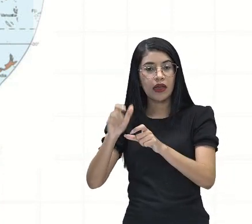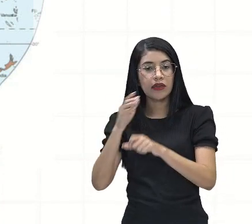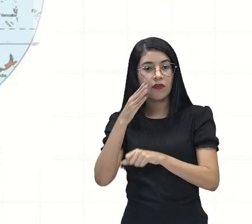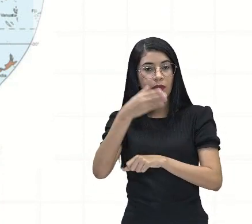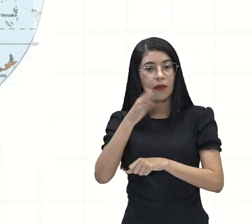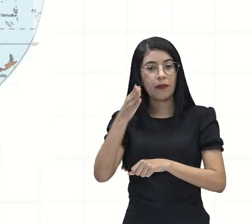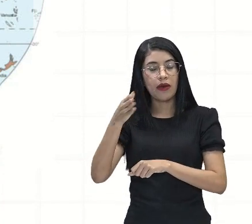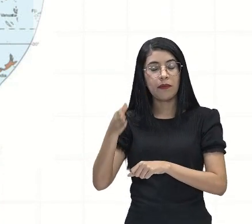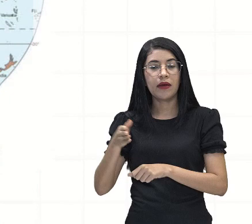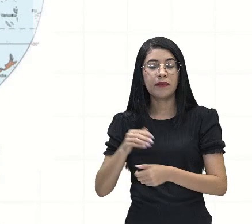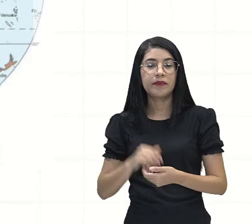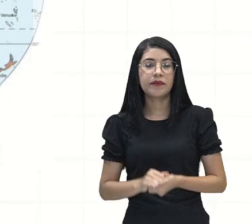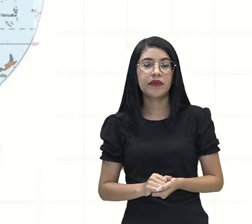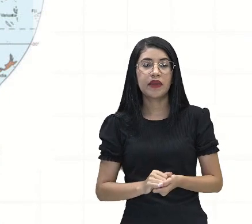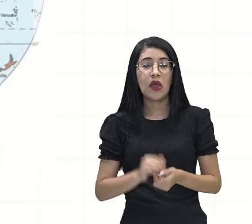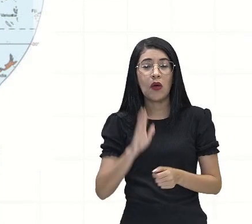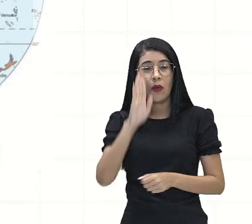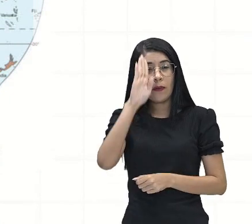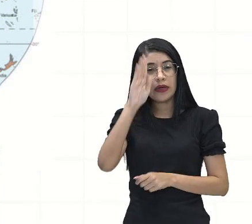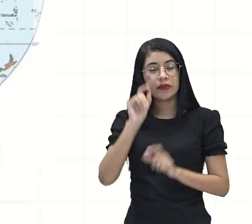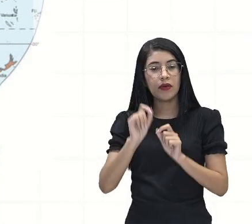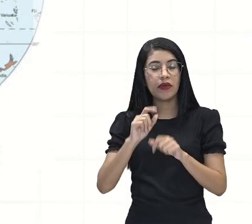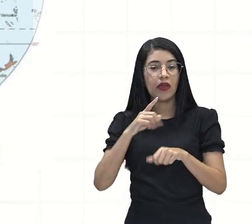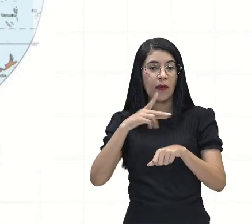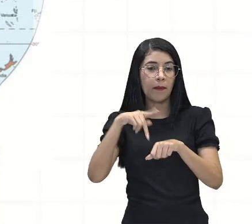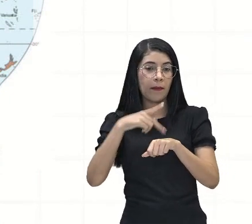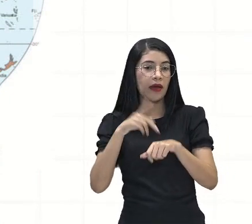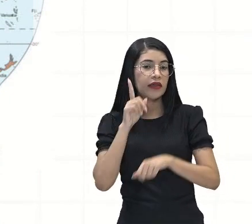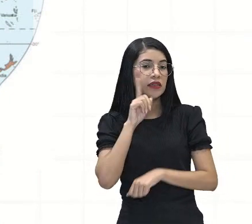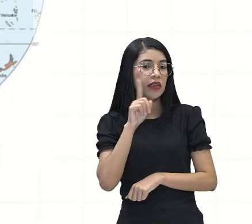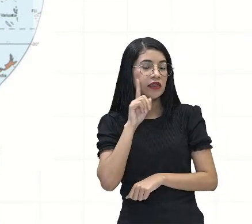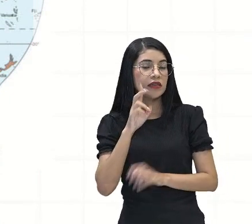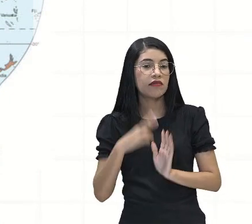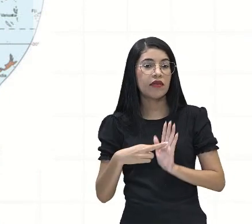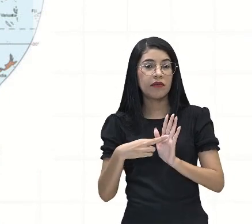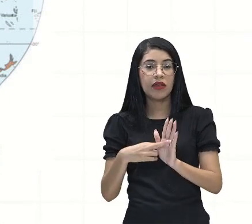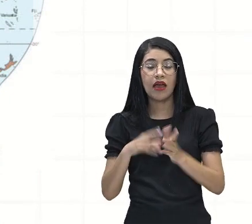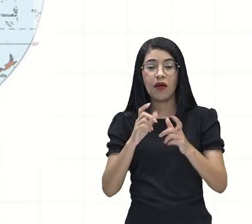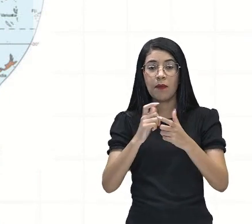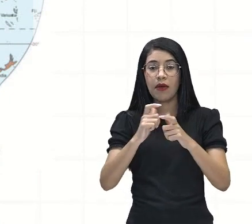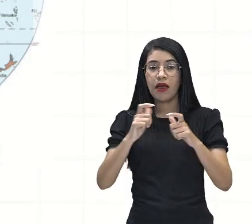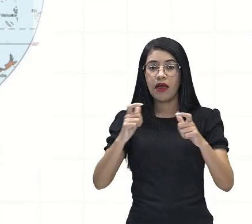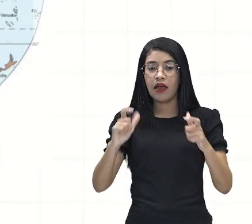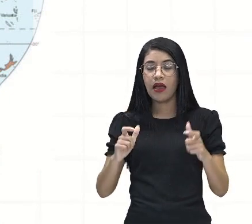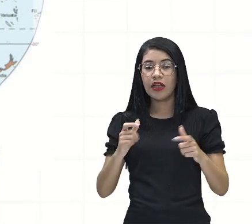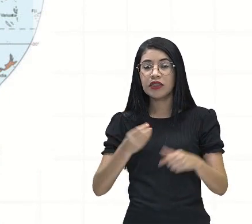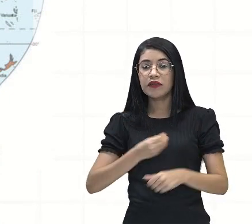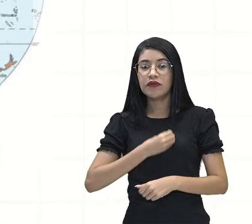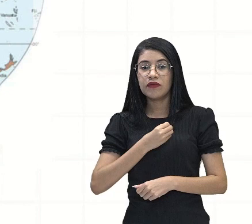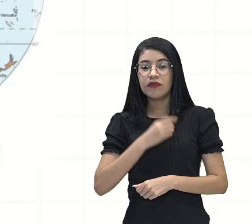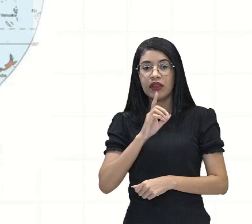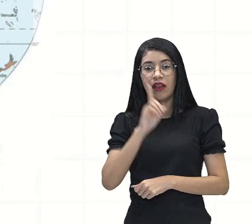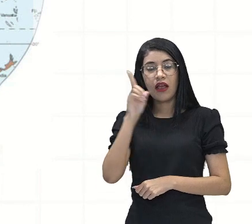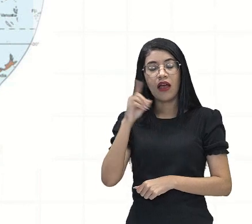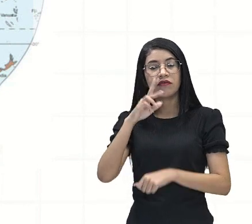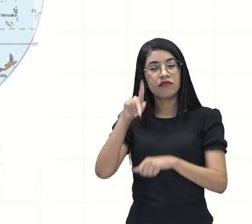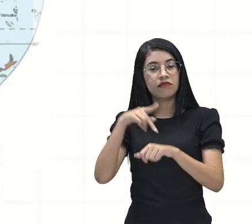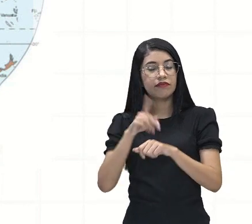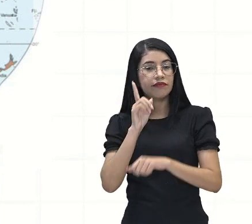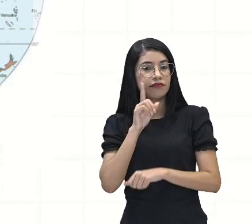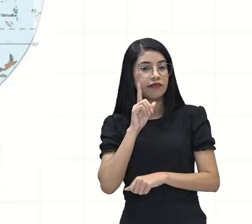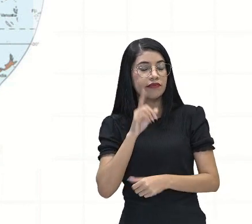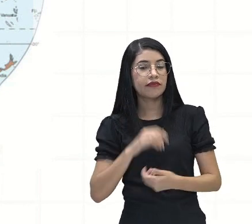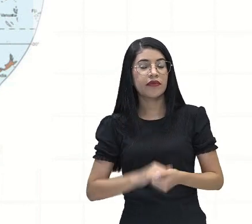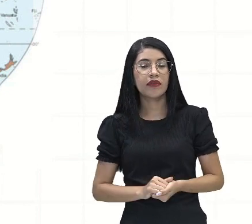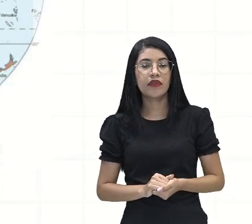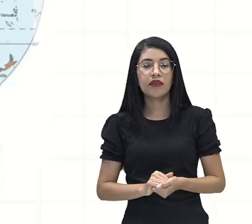dar destaque aqui os Estados Unidos Por exemplo representando aqui a maior ocorrência de brasileiros e o maior fluxo por